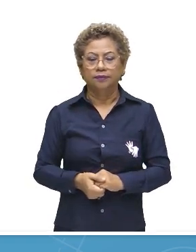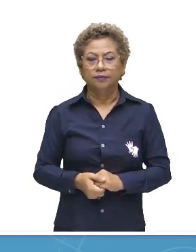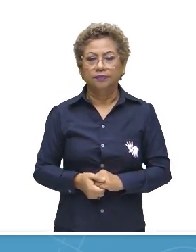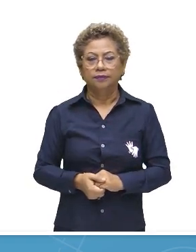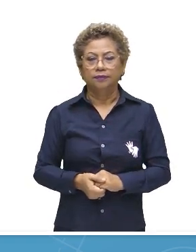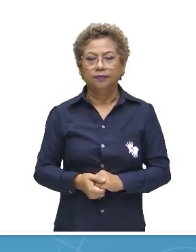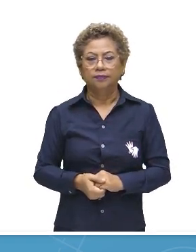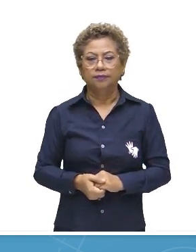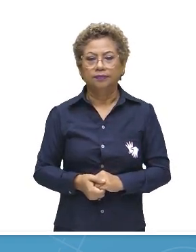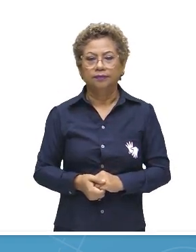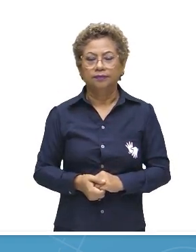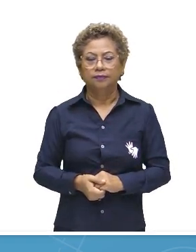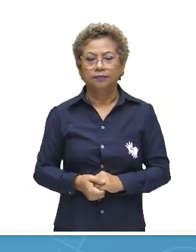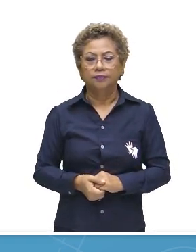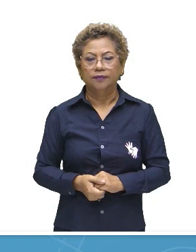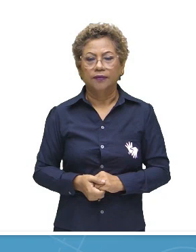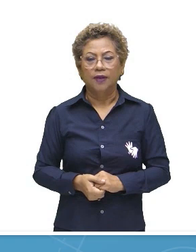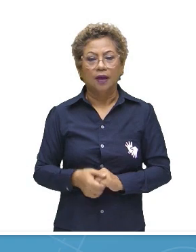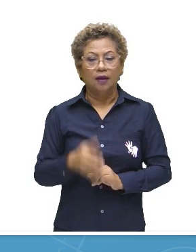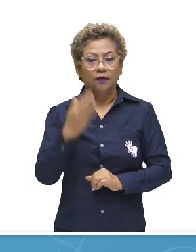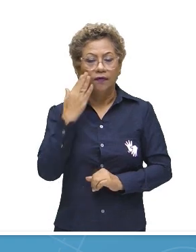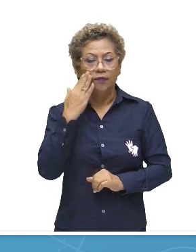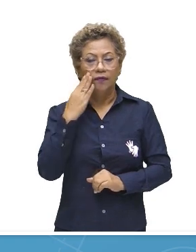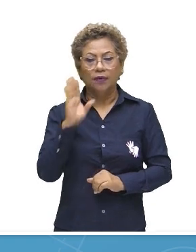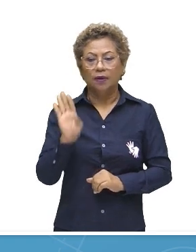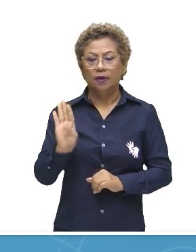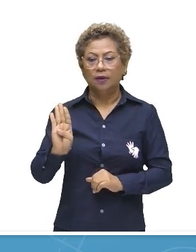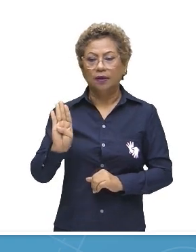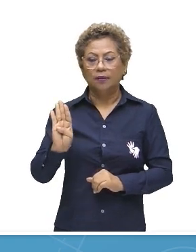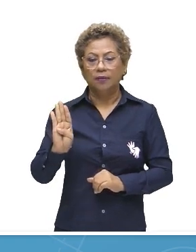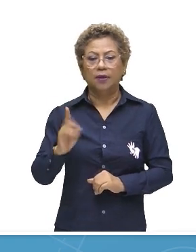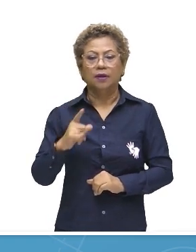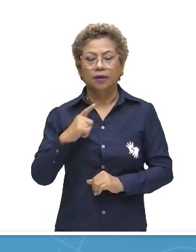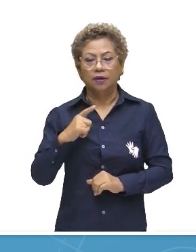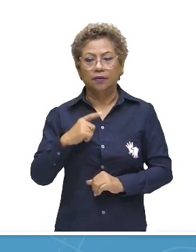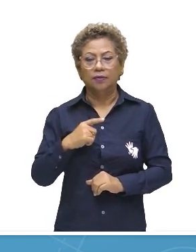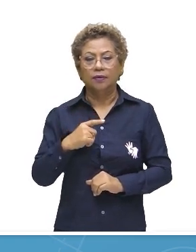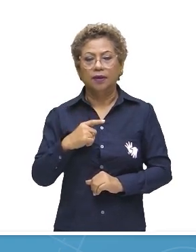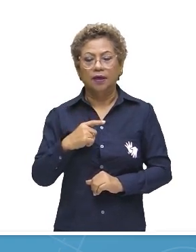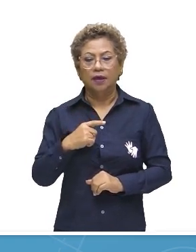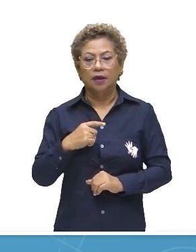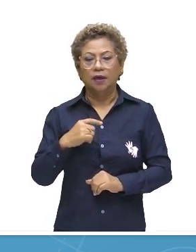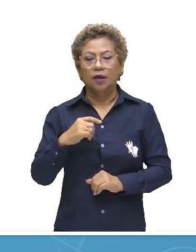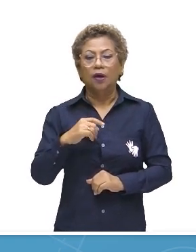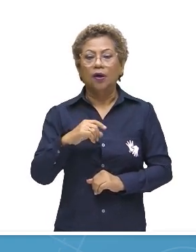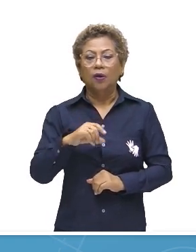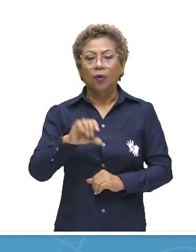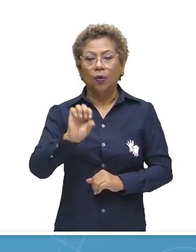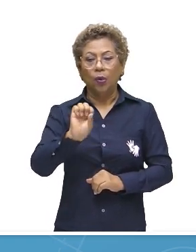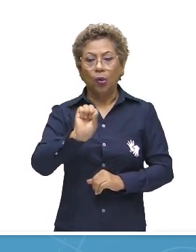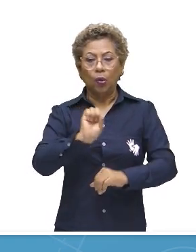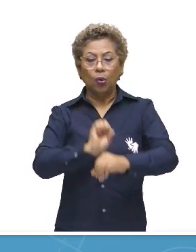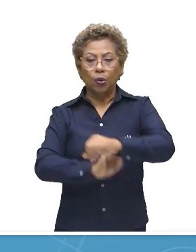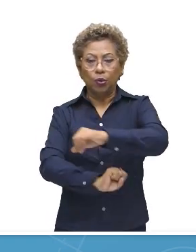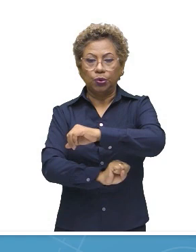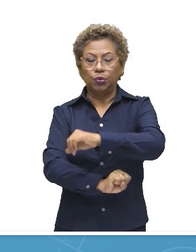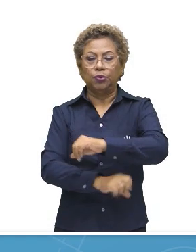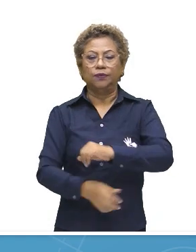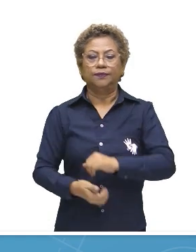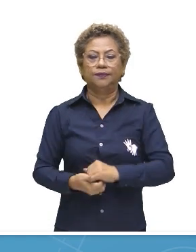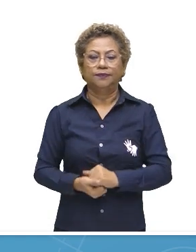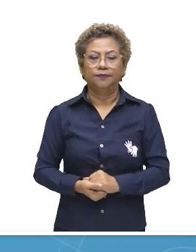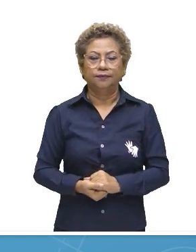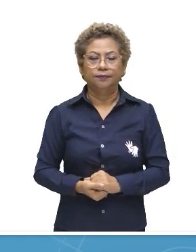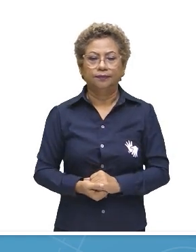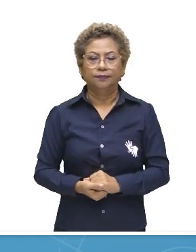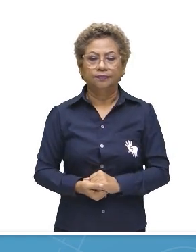rosa. Olha a letra B. Na letra B, eu tenho 8 partes. 1, 2, 3, 4, 5, 6, 7, 8.